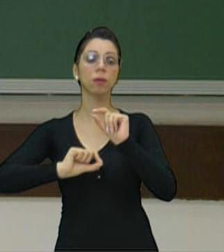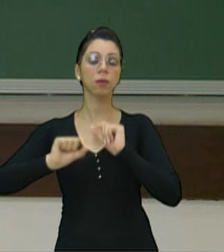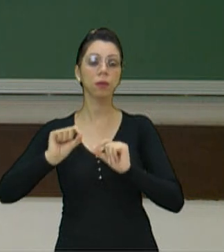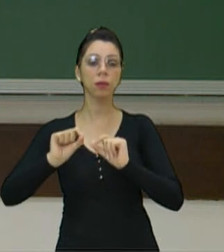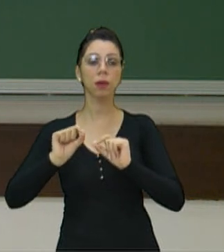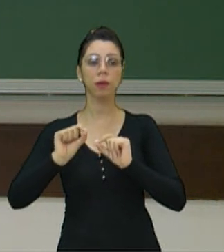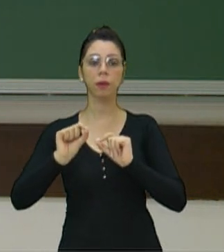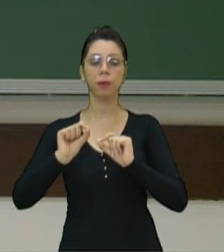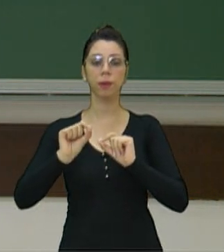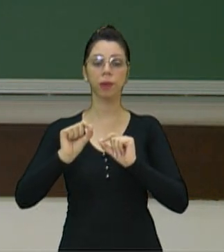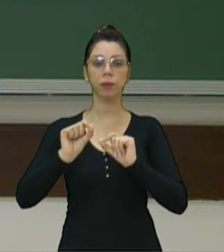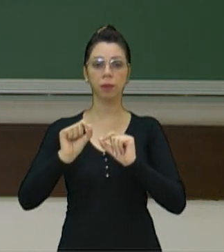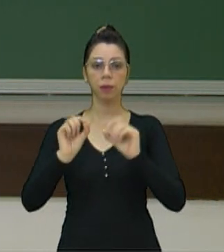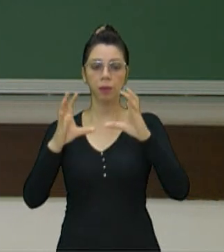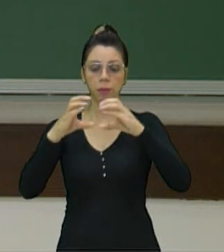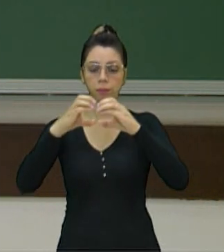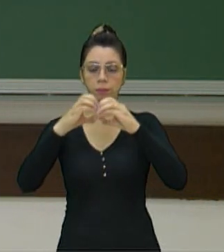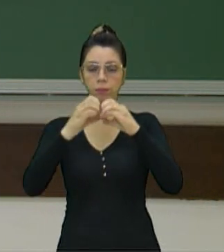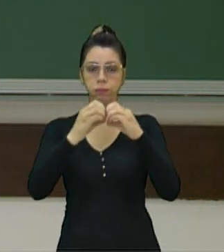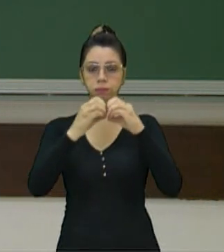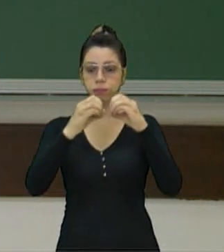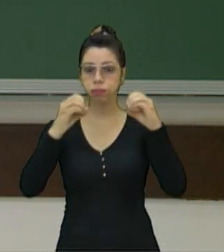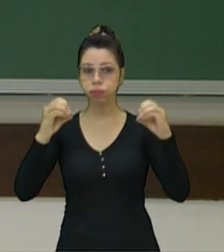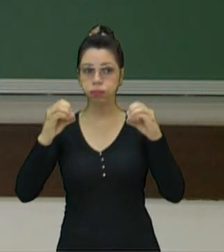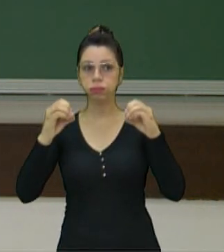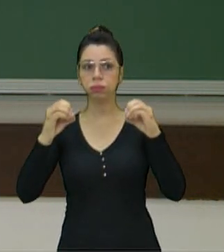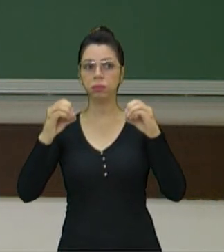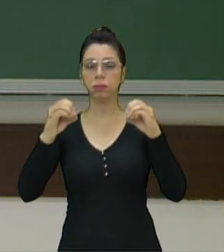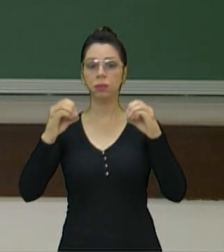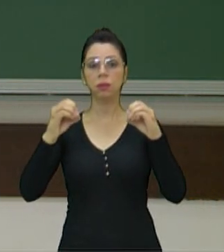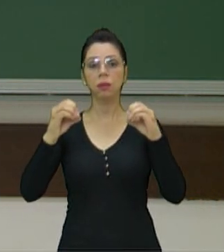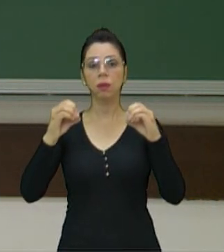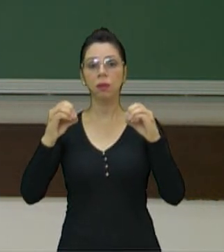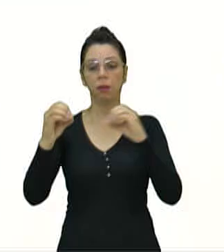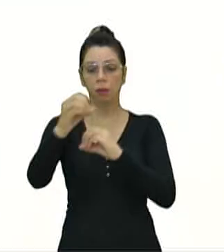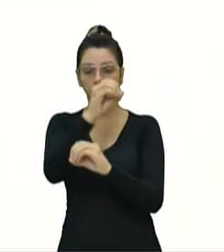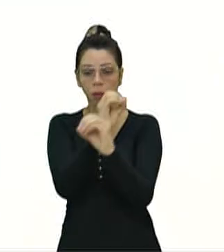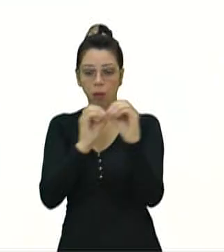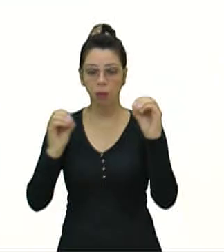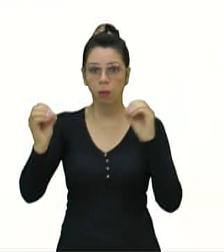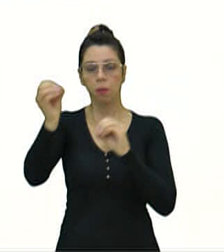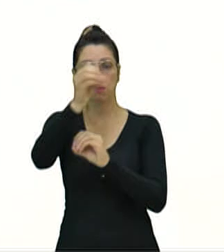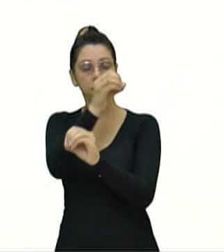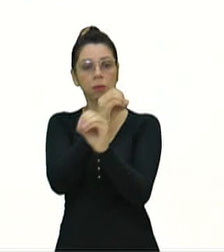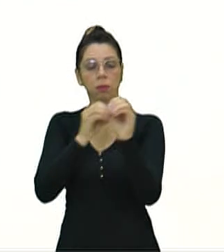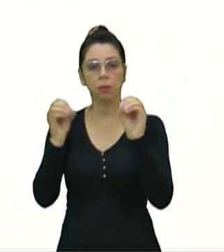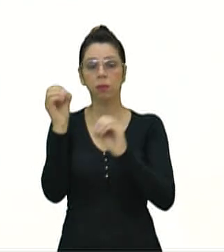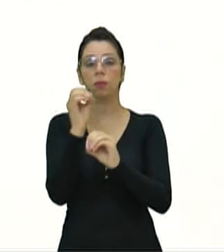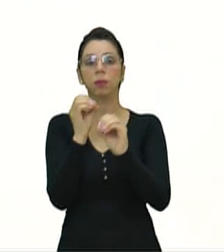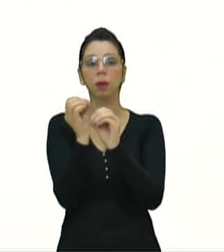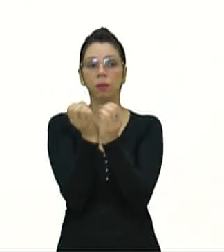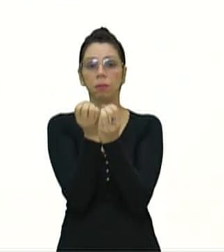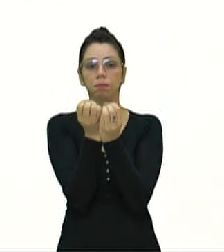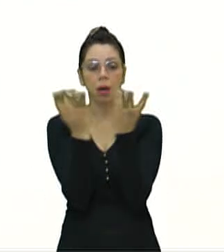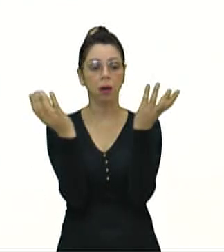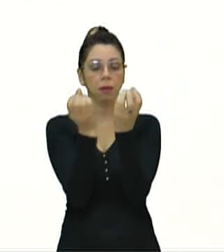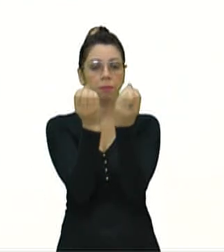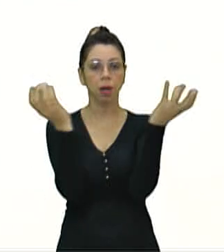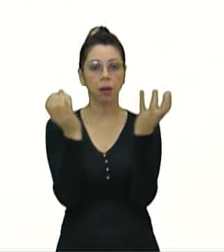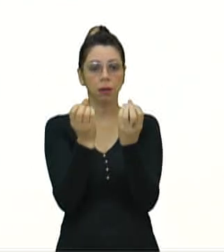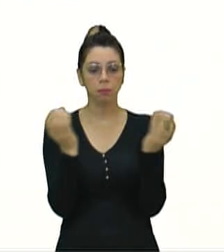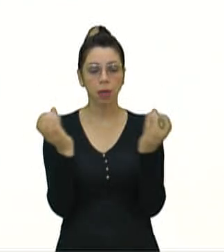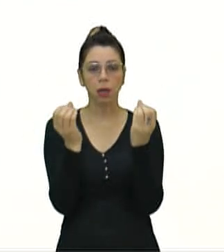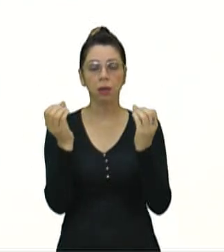partes dele, né, gomos, gemas, com células, né, que são